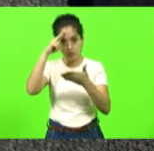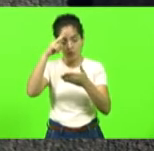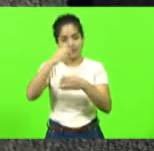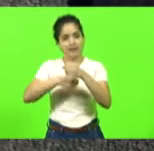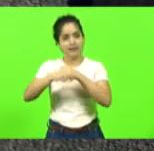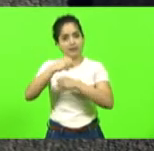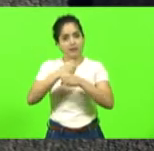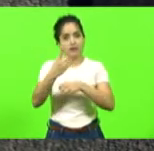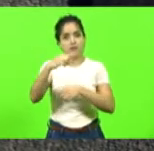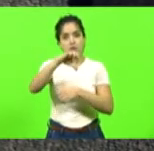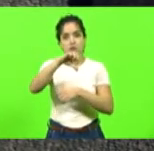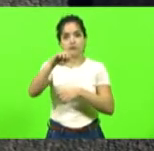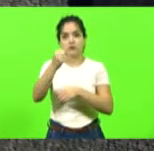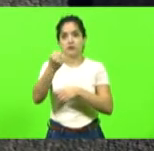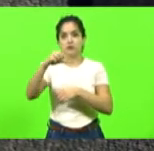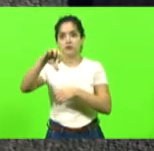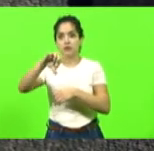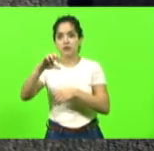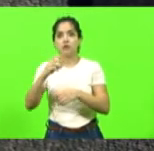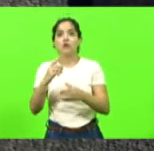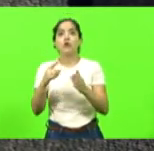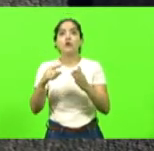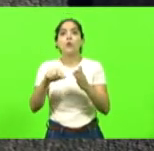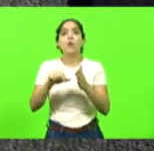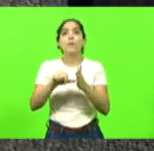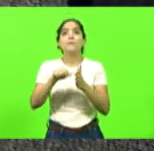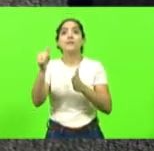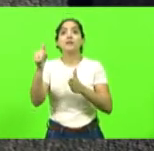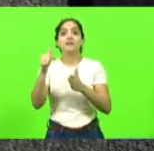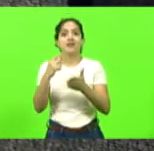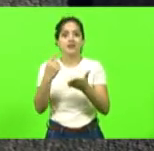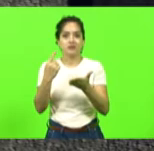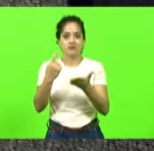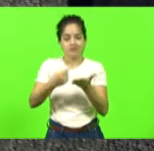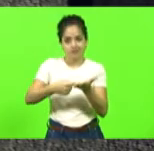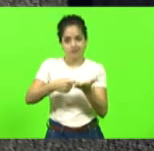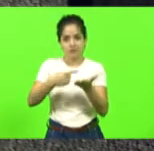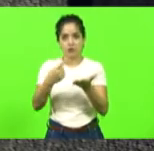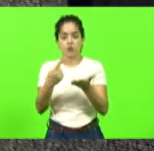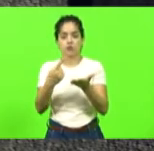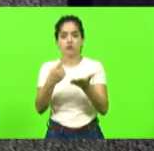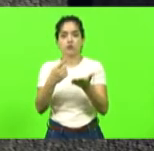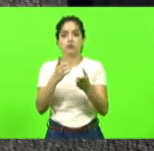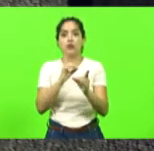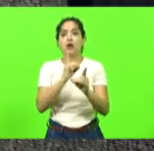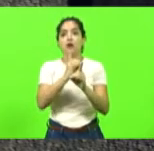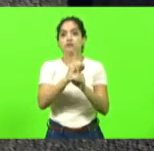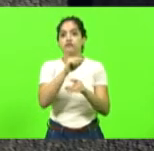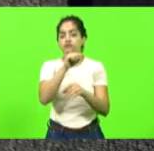89 vocês fizeram o primeiro encontro em Rondônia, né? E o nosso companheiro